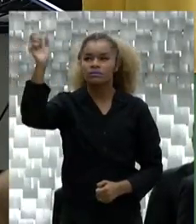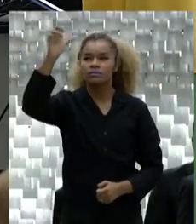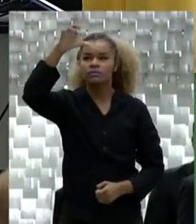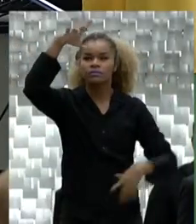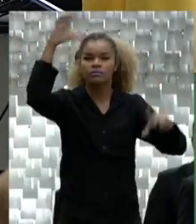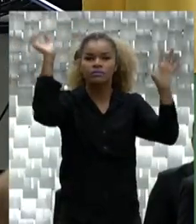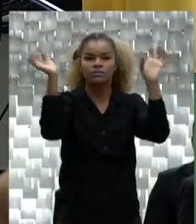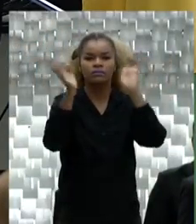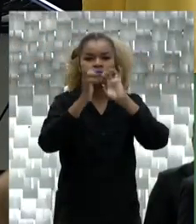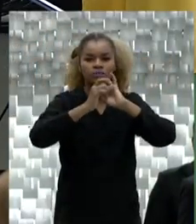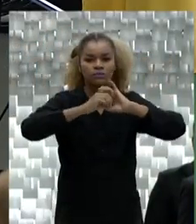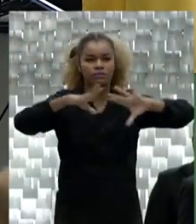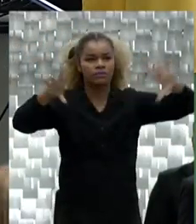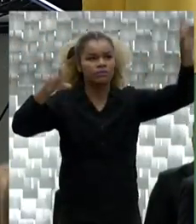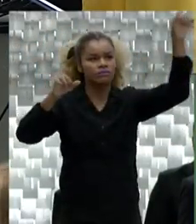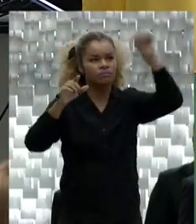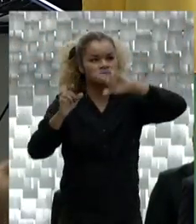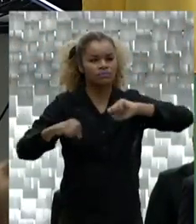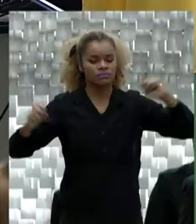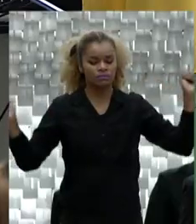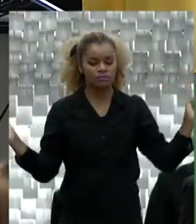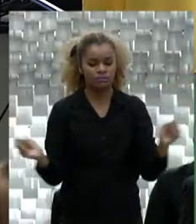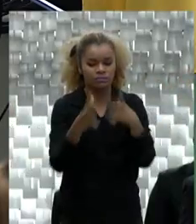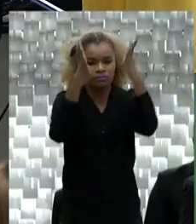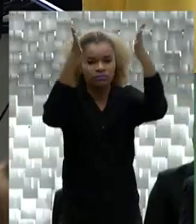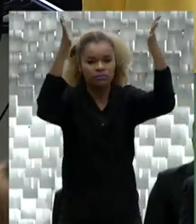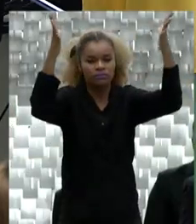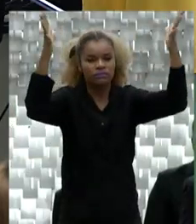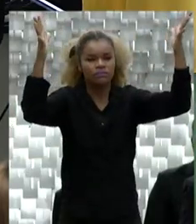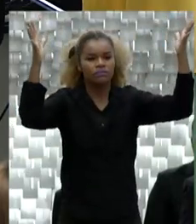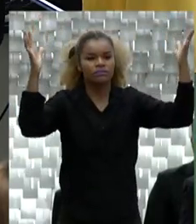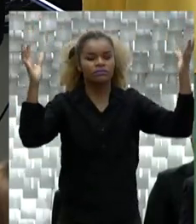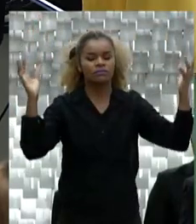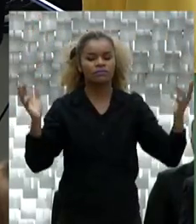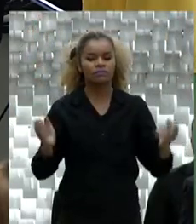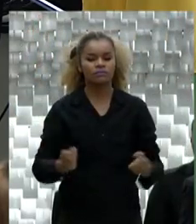o sol da liberdade em raios